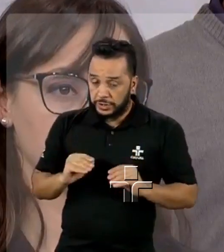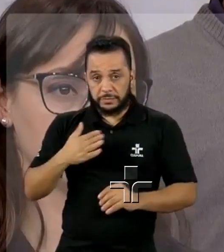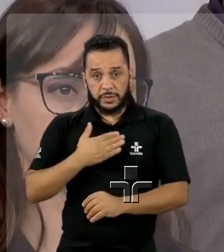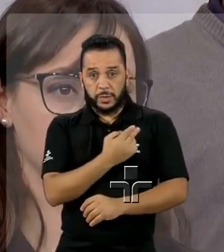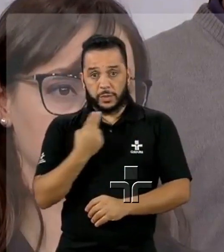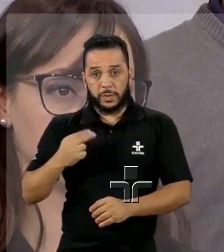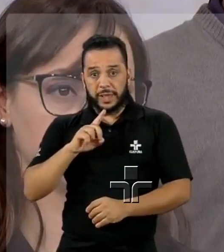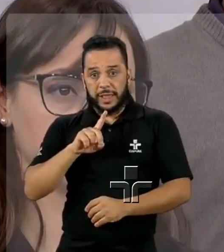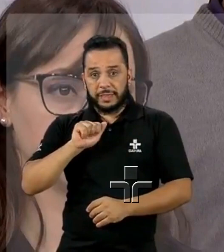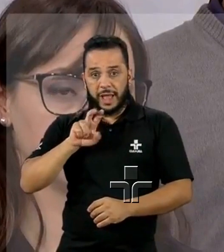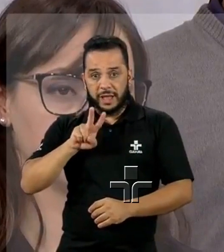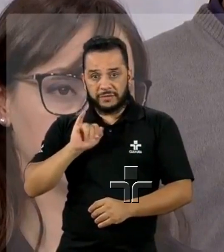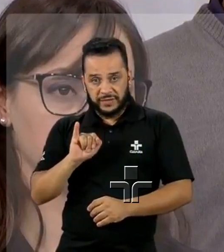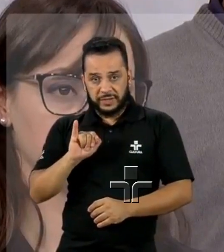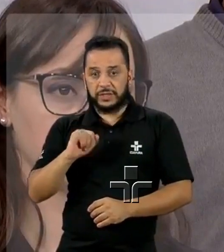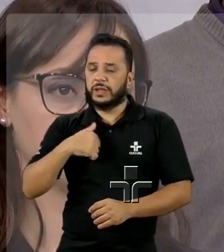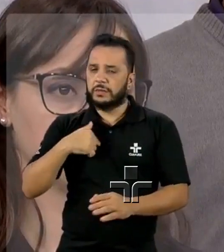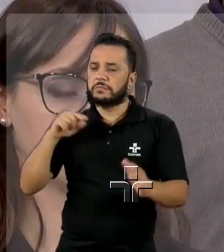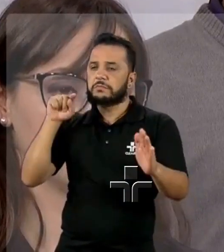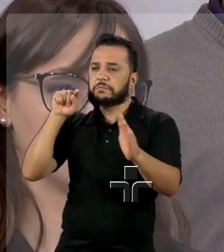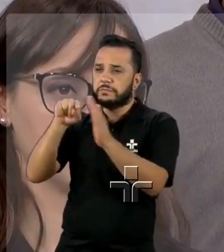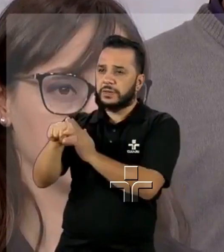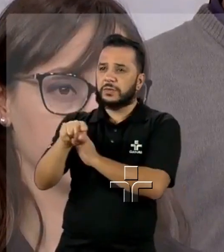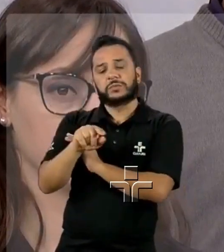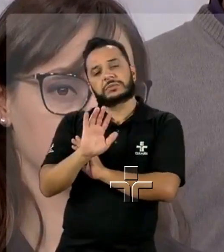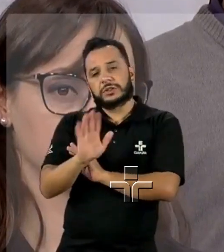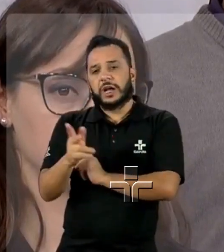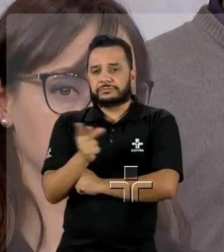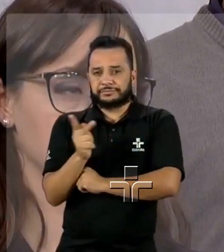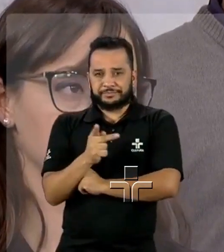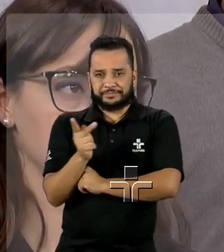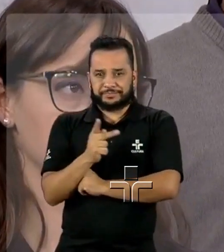Davi. Vou fazer uma pergunta, acho que para ambos, né?